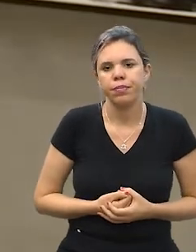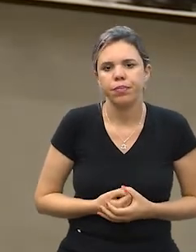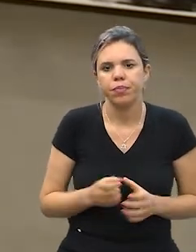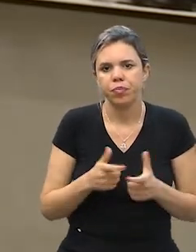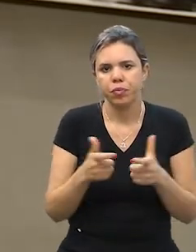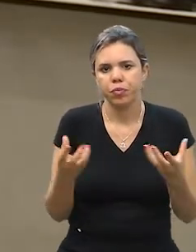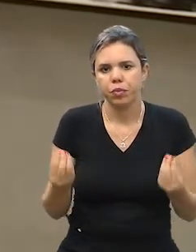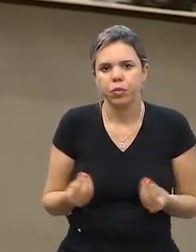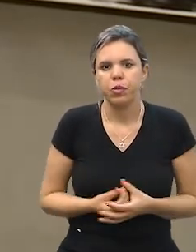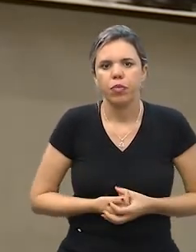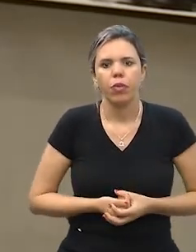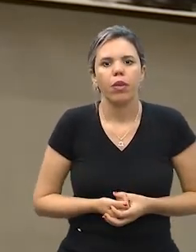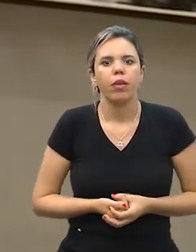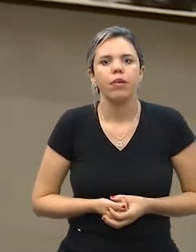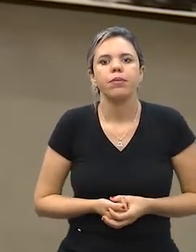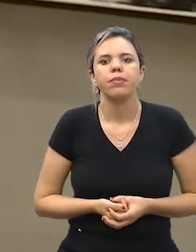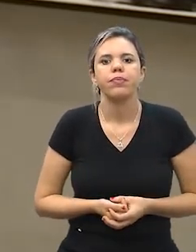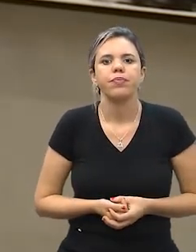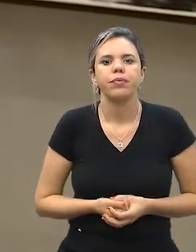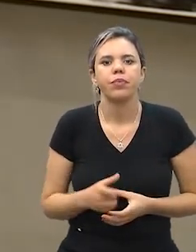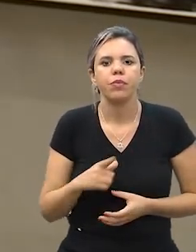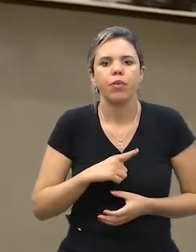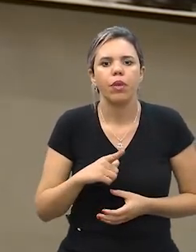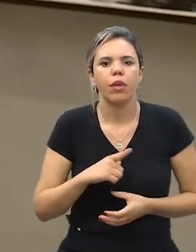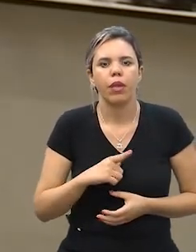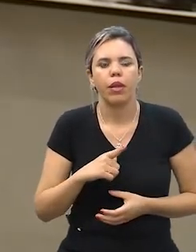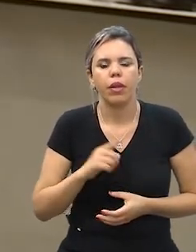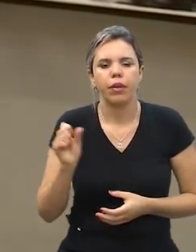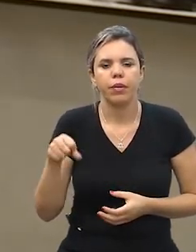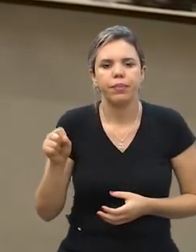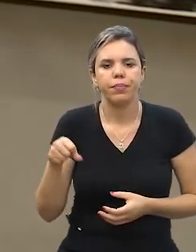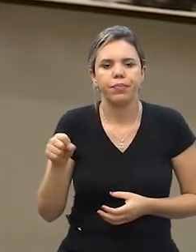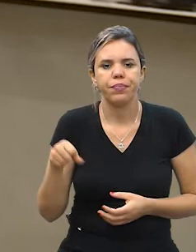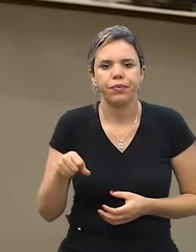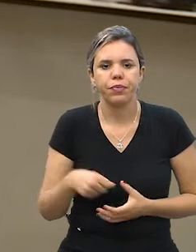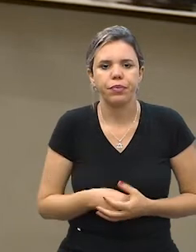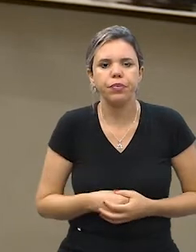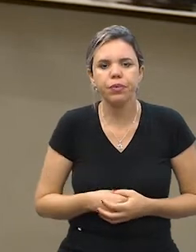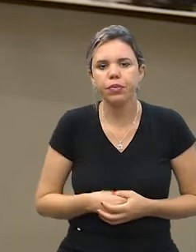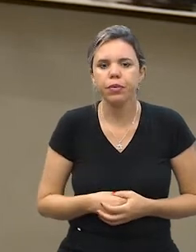muito grande, né? Existe sim